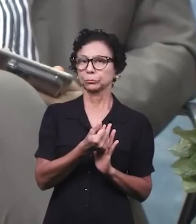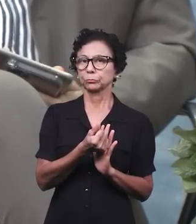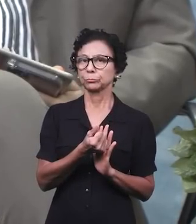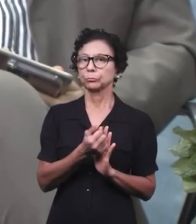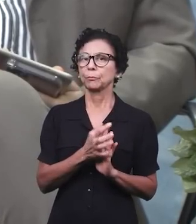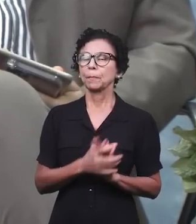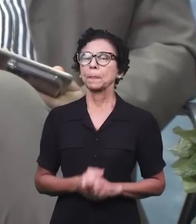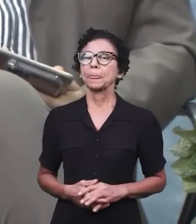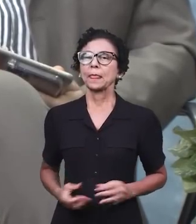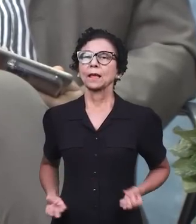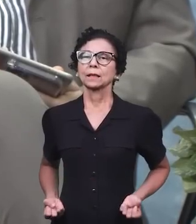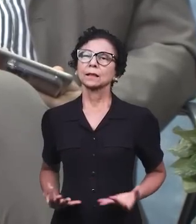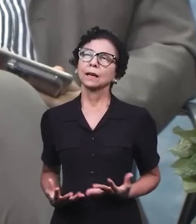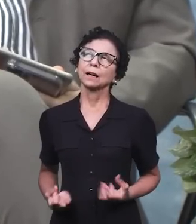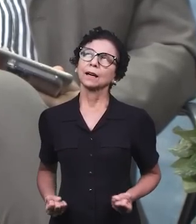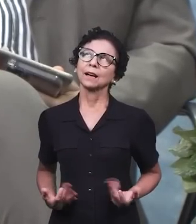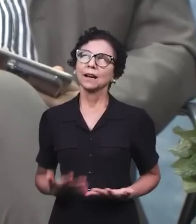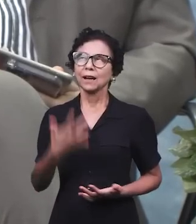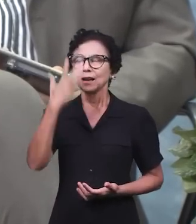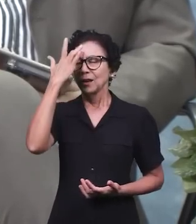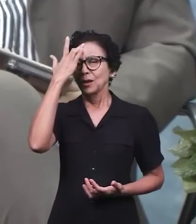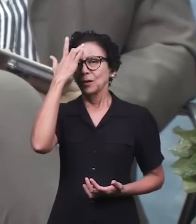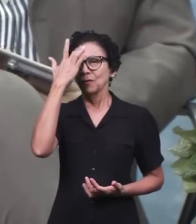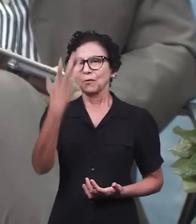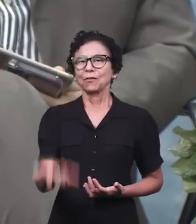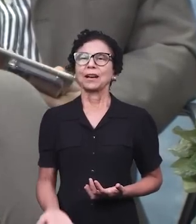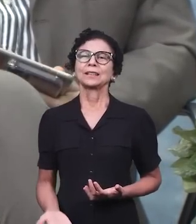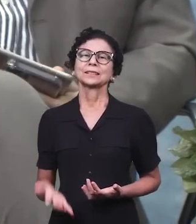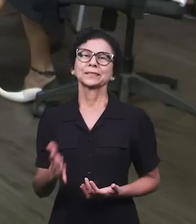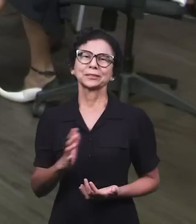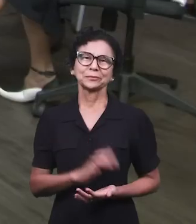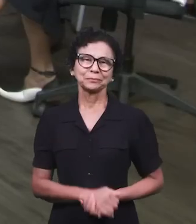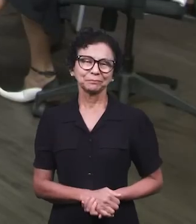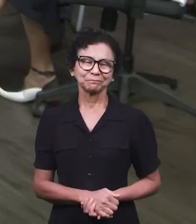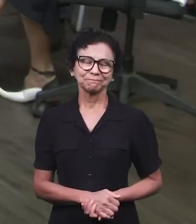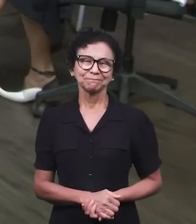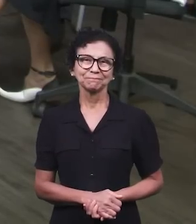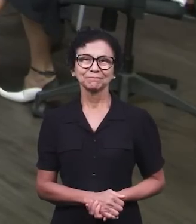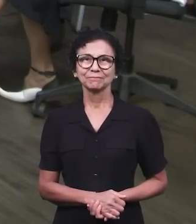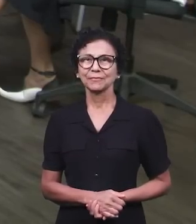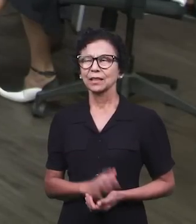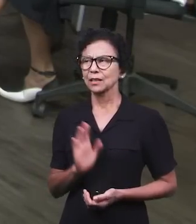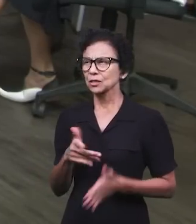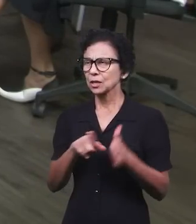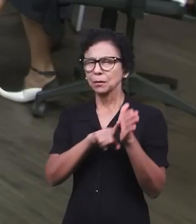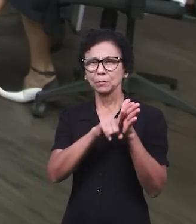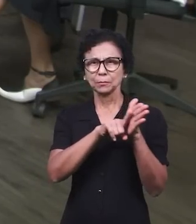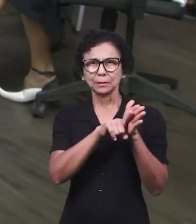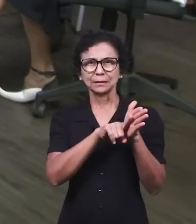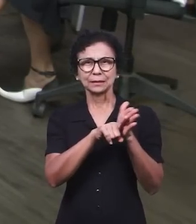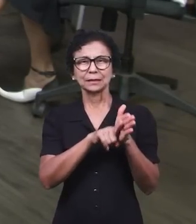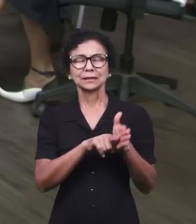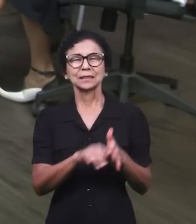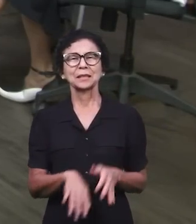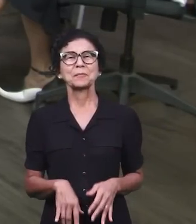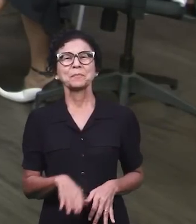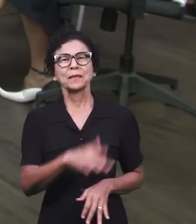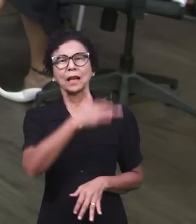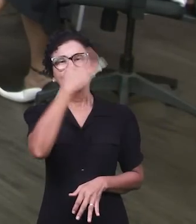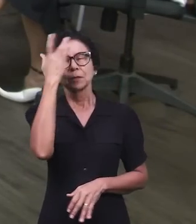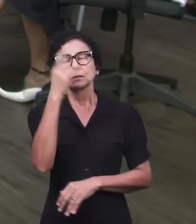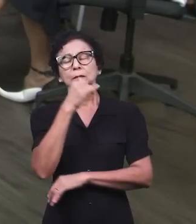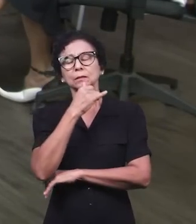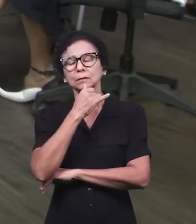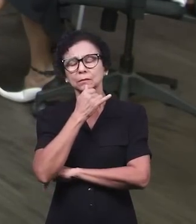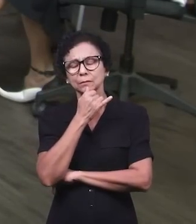porque é muito fácil gastar. Muito. Muito fácil. E já há gastar. pesquisas aí, né, pastor Josias, que quando as pessoas estão tristes, elas